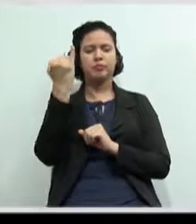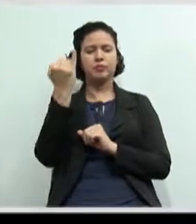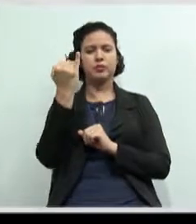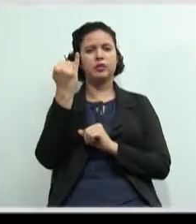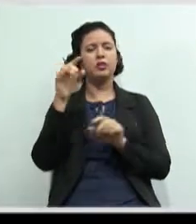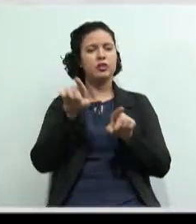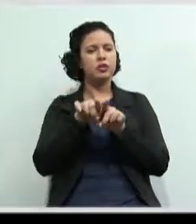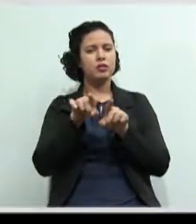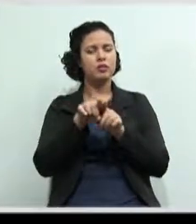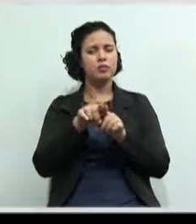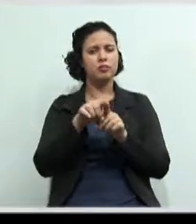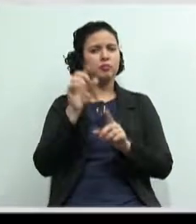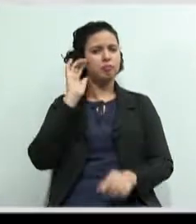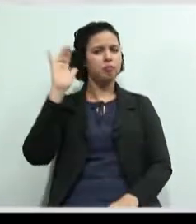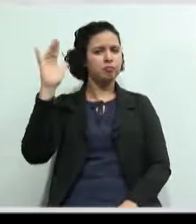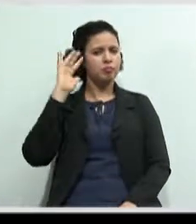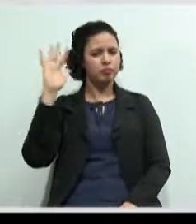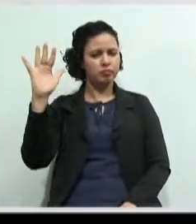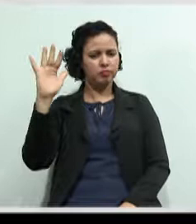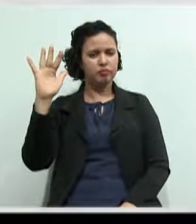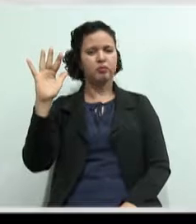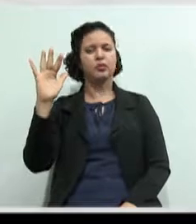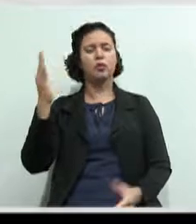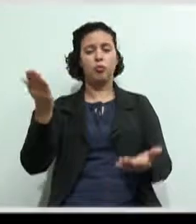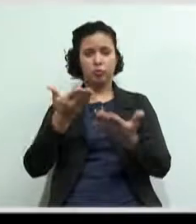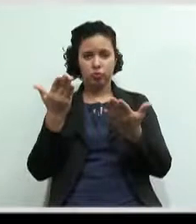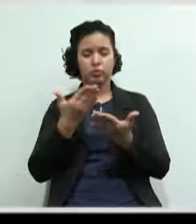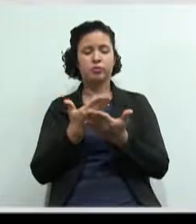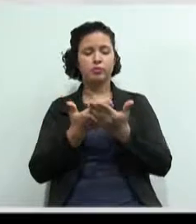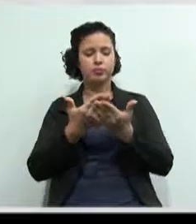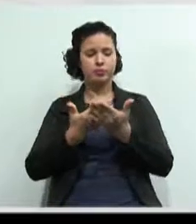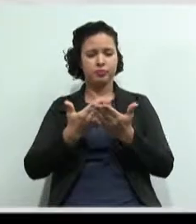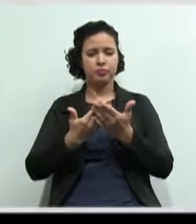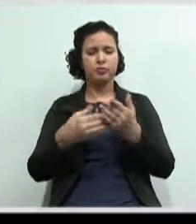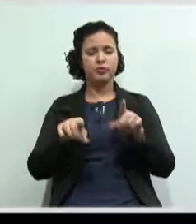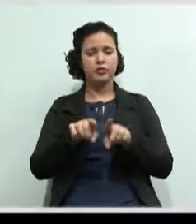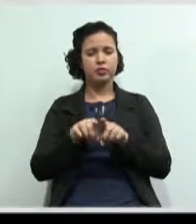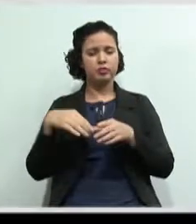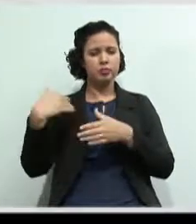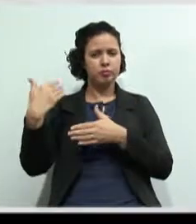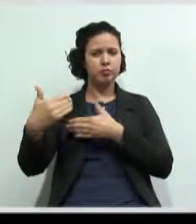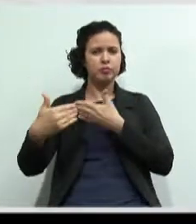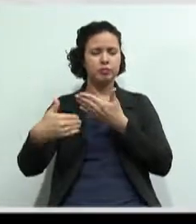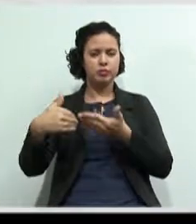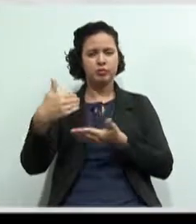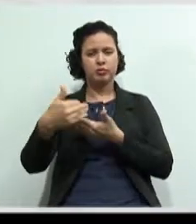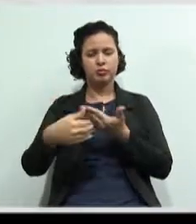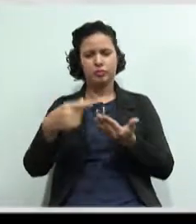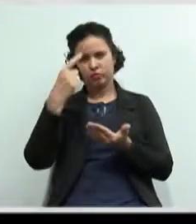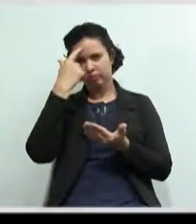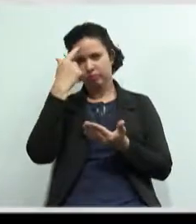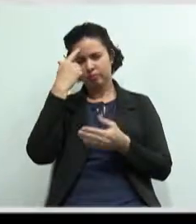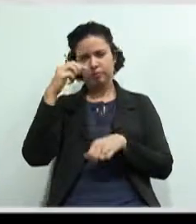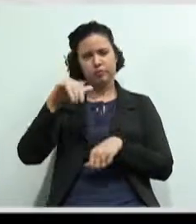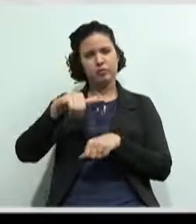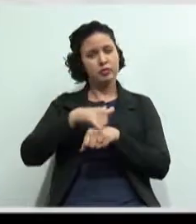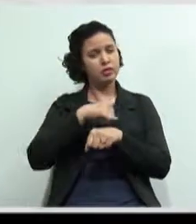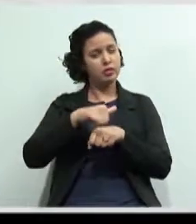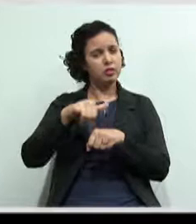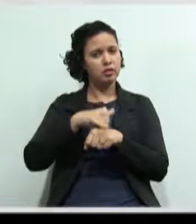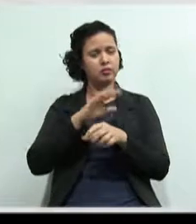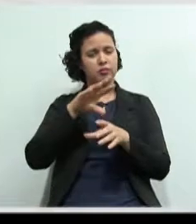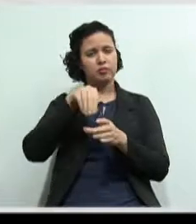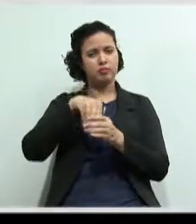e filosofia, tá? Isso nós veremos hoje. Também vamos ver a evolução do pensamento estratégico na administração,